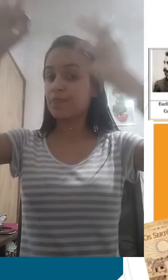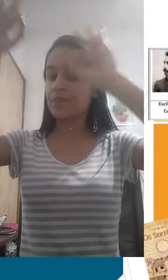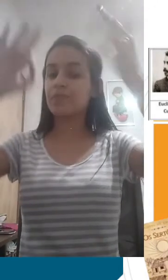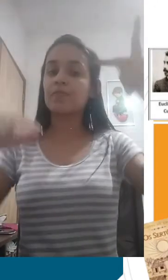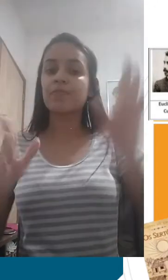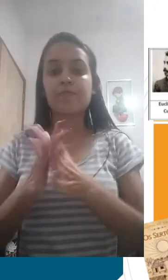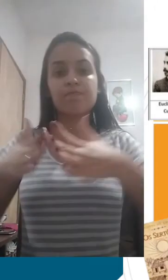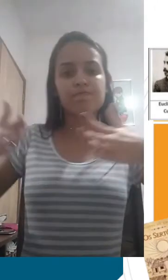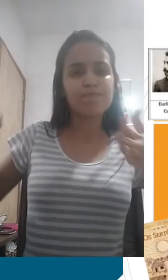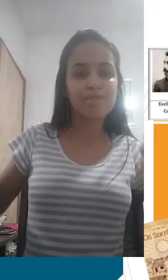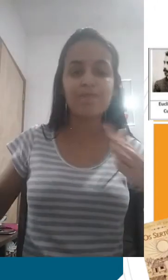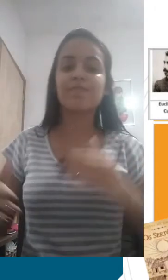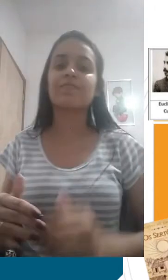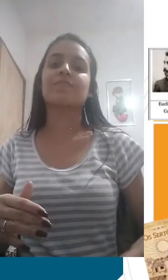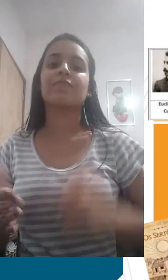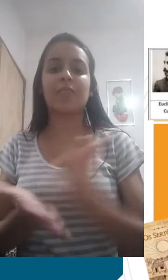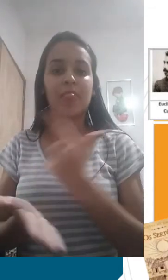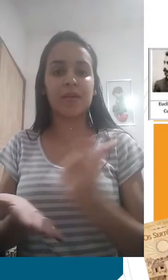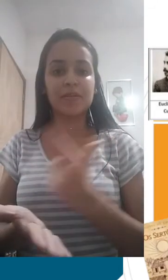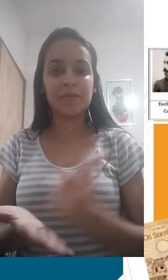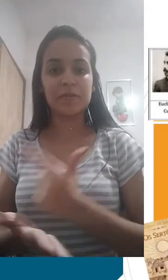literatura brasileira, o modernismo.